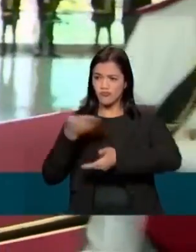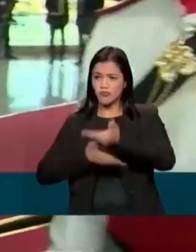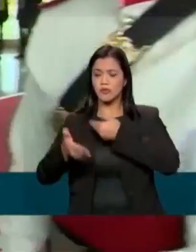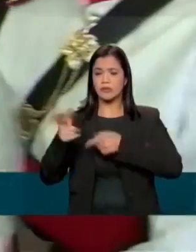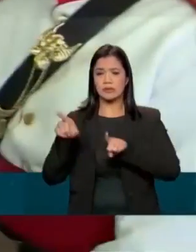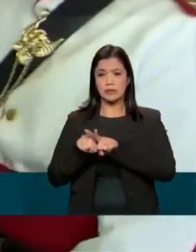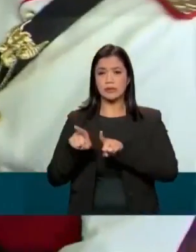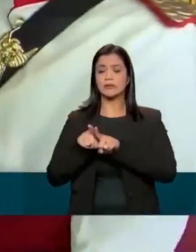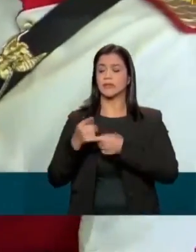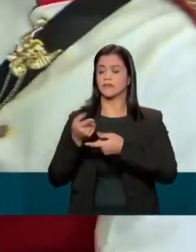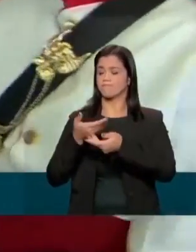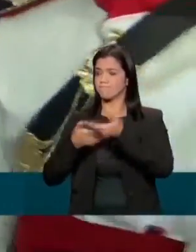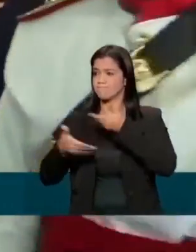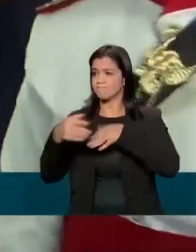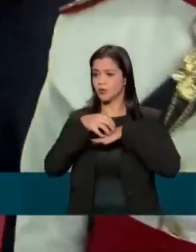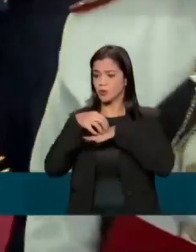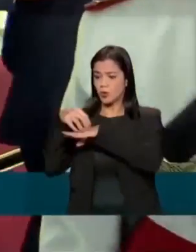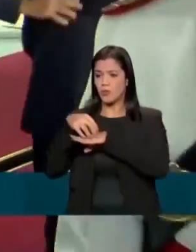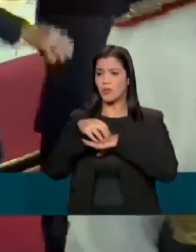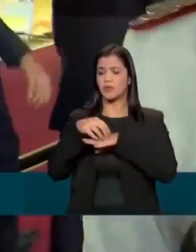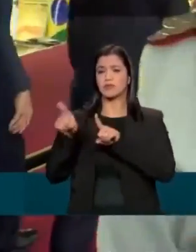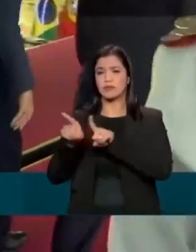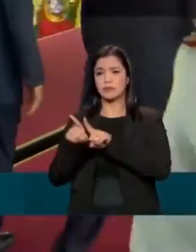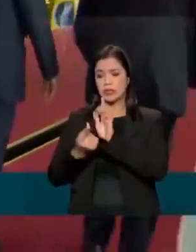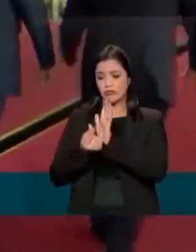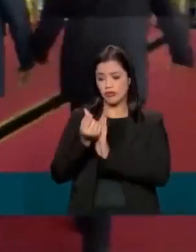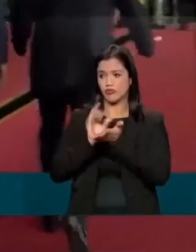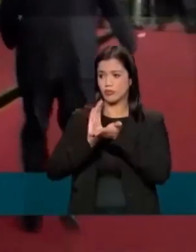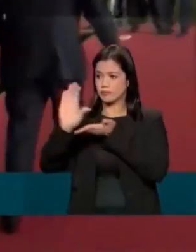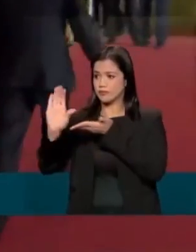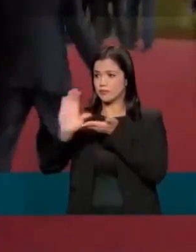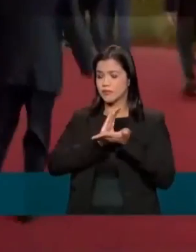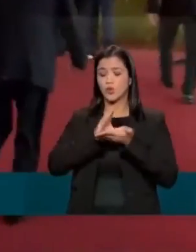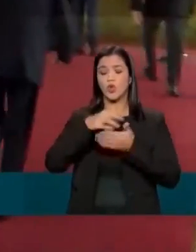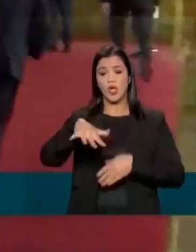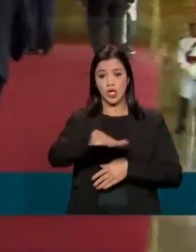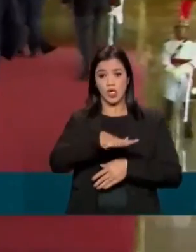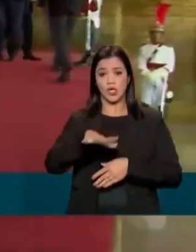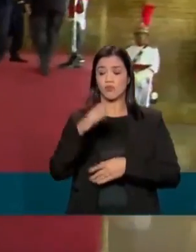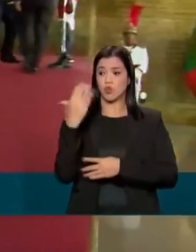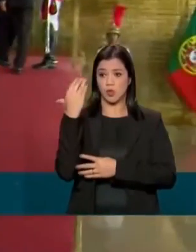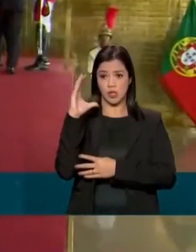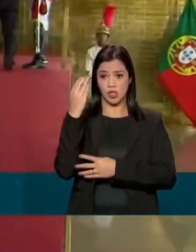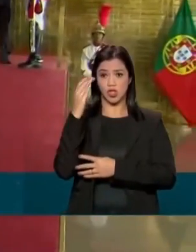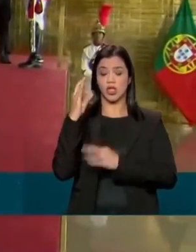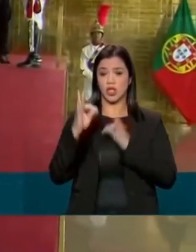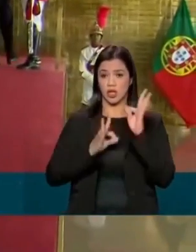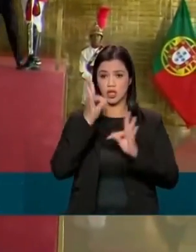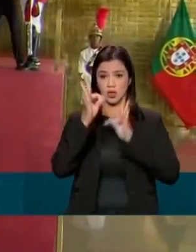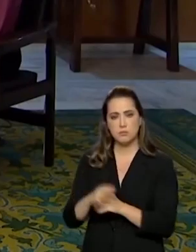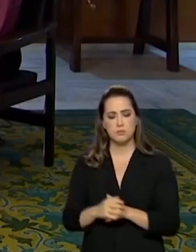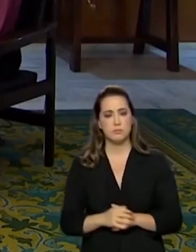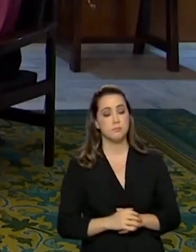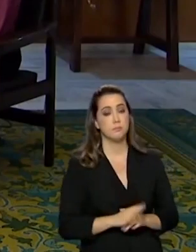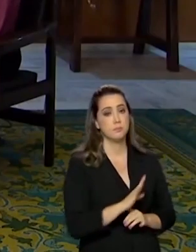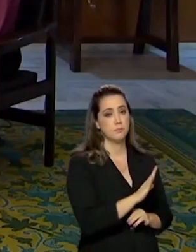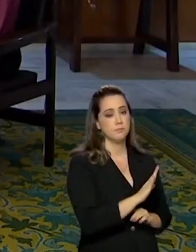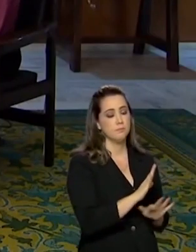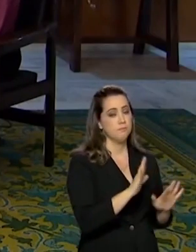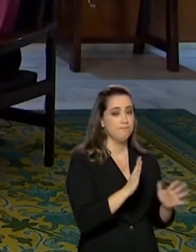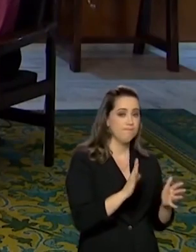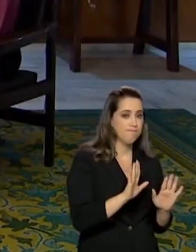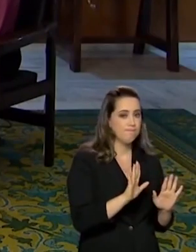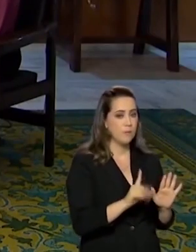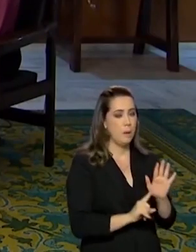durante uma transmissão do Facebook na última quinta-feira na Live ele expressou a ficção de que houve fraude nas duas